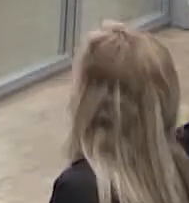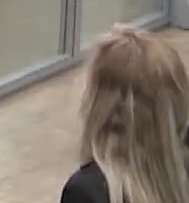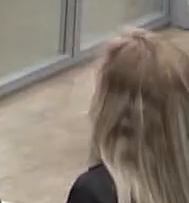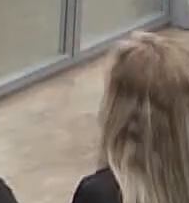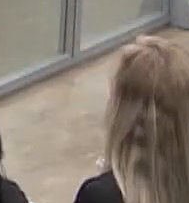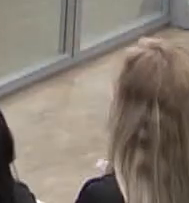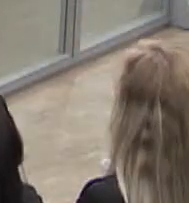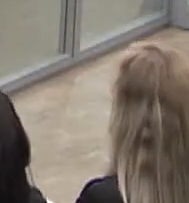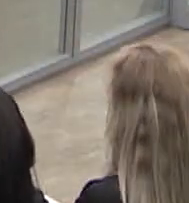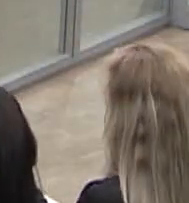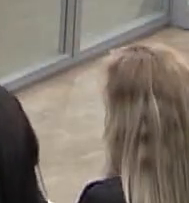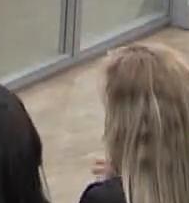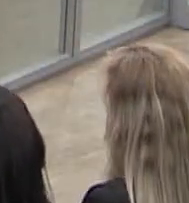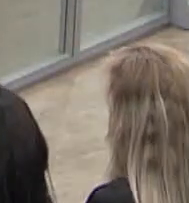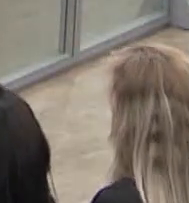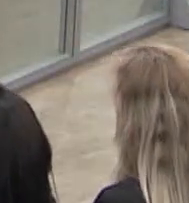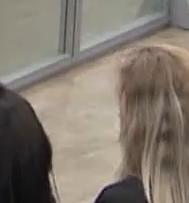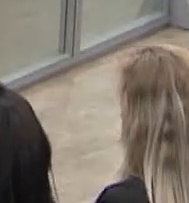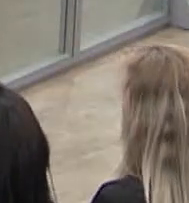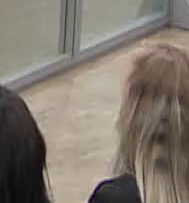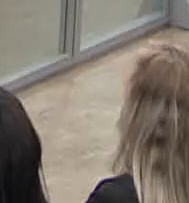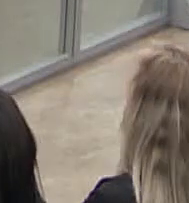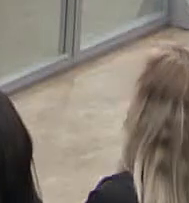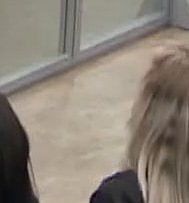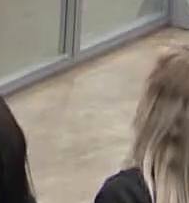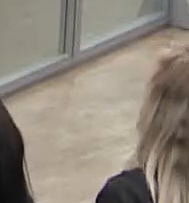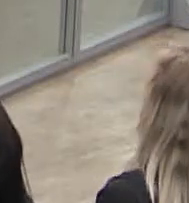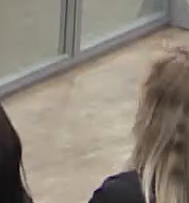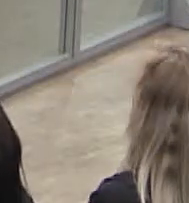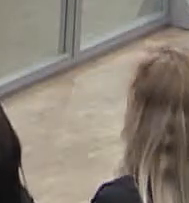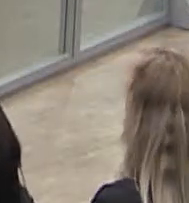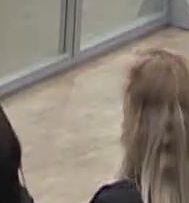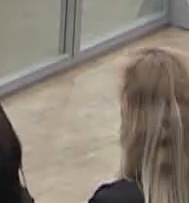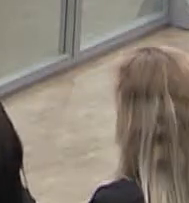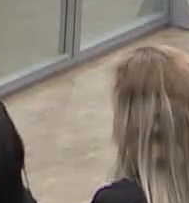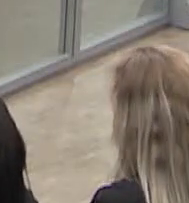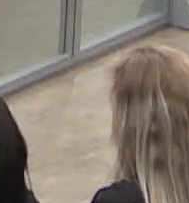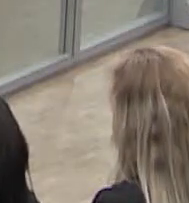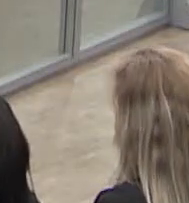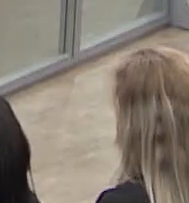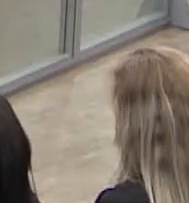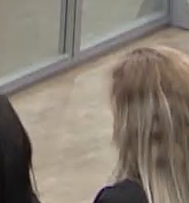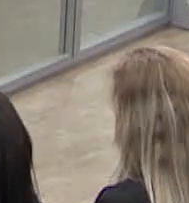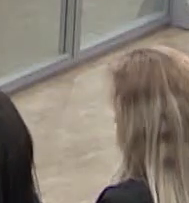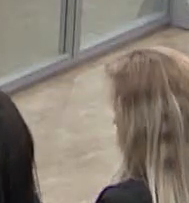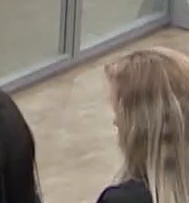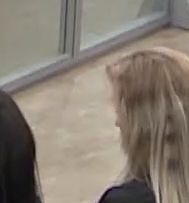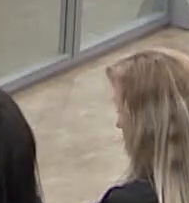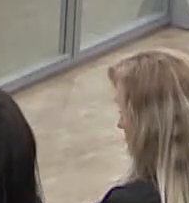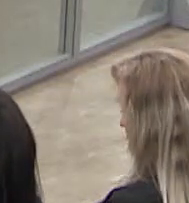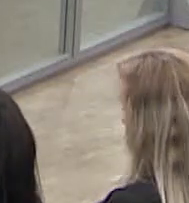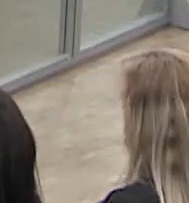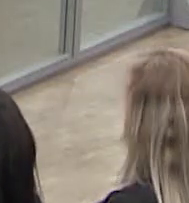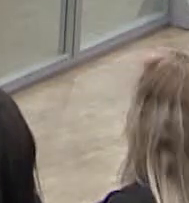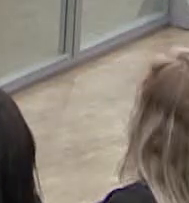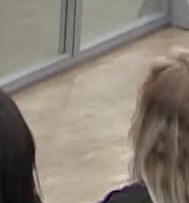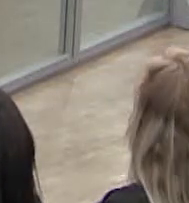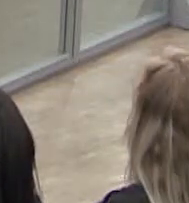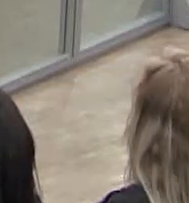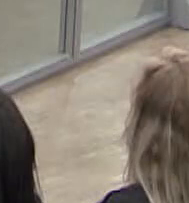Neste momento, convidamos o pastor Rogério Correia para fazer o uso da palavra, trazendo-nos